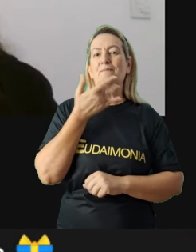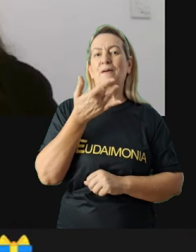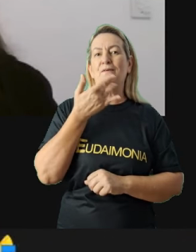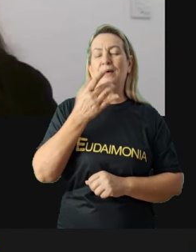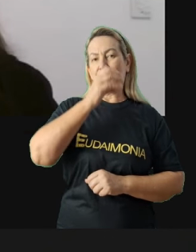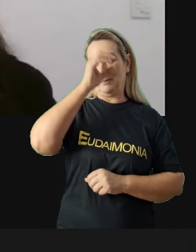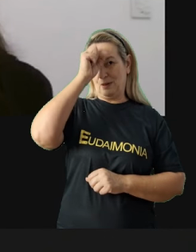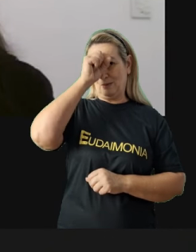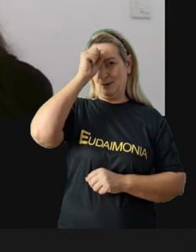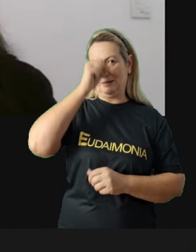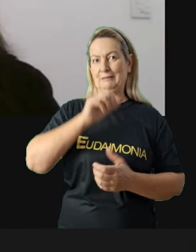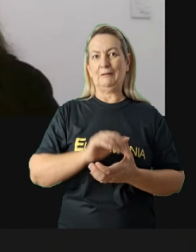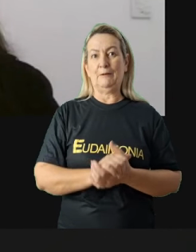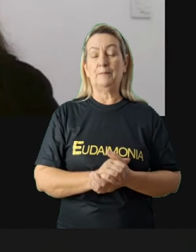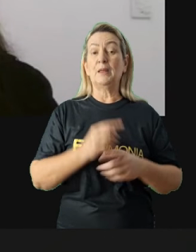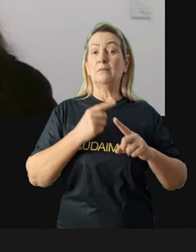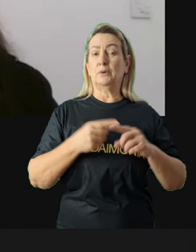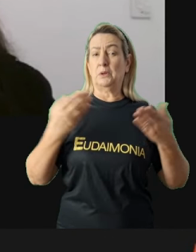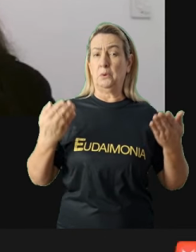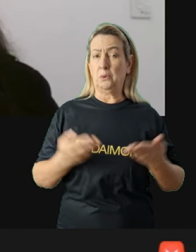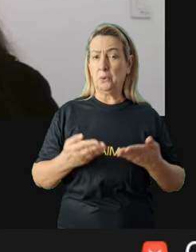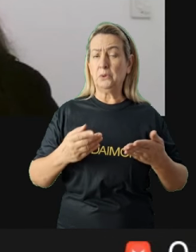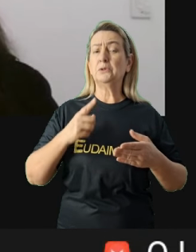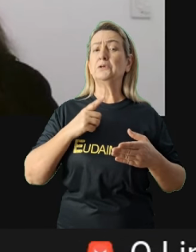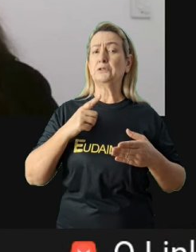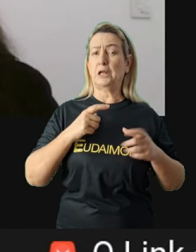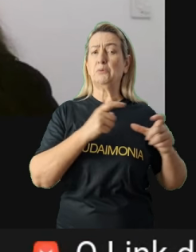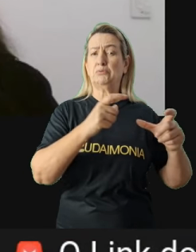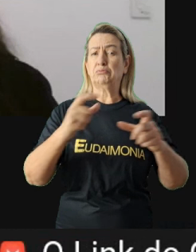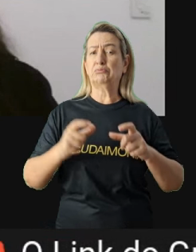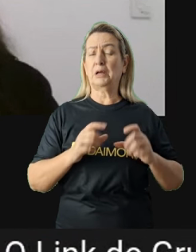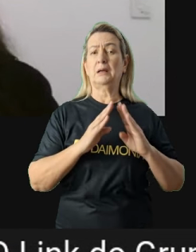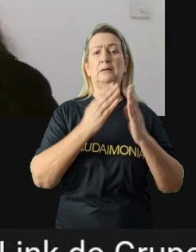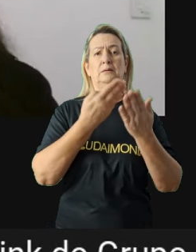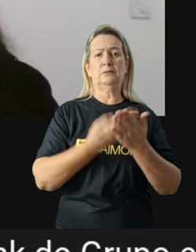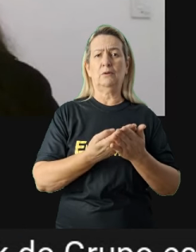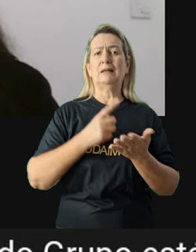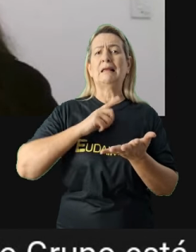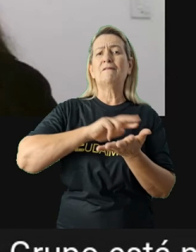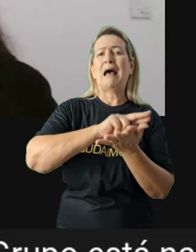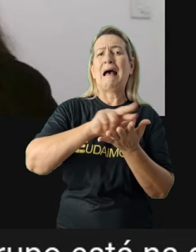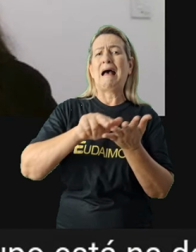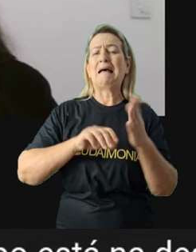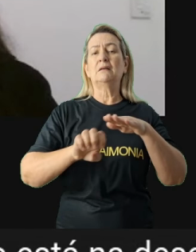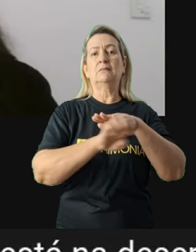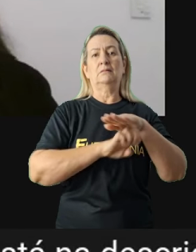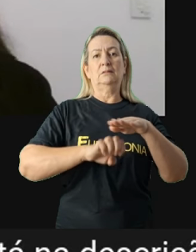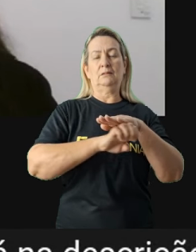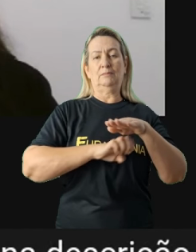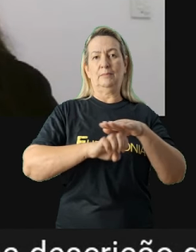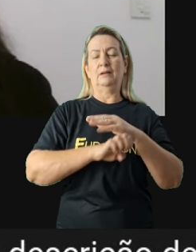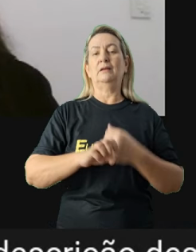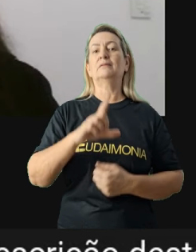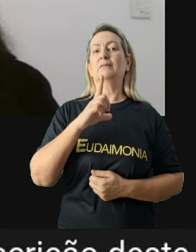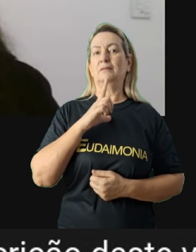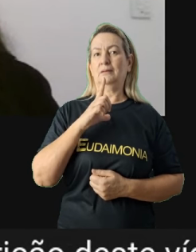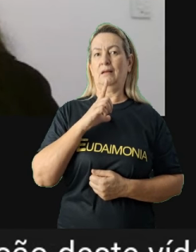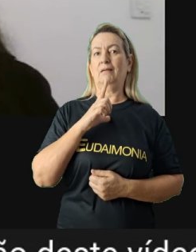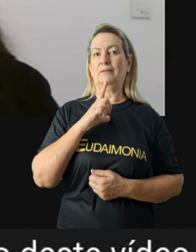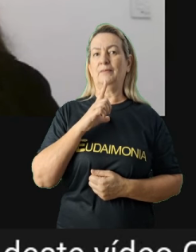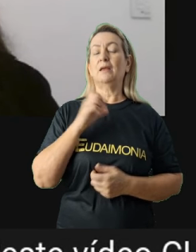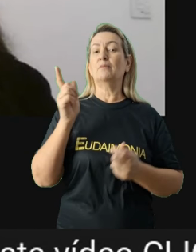escolas, porque isso vai facilitar muito o aprendizado. Então, a gente tem muito espaço dentro das escolas, a gente tem muita empresa